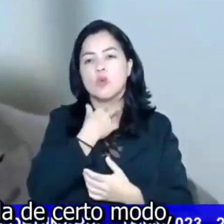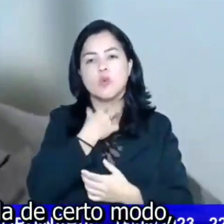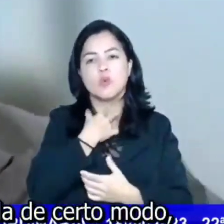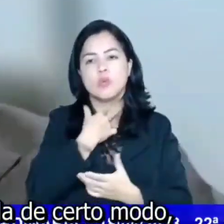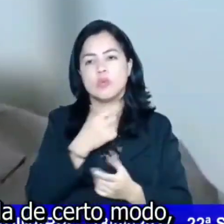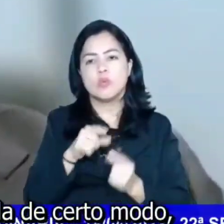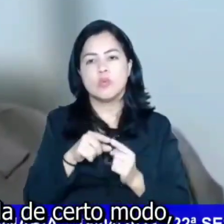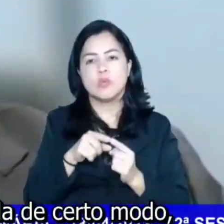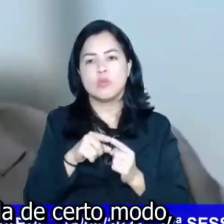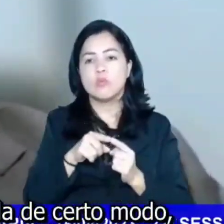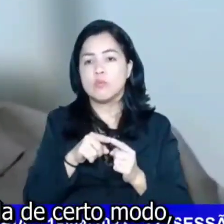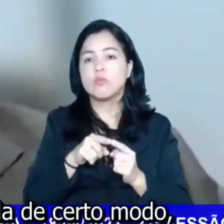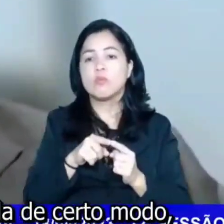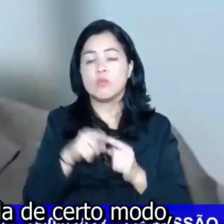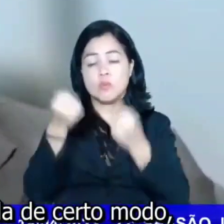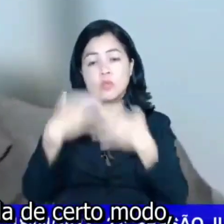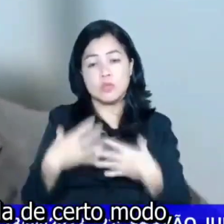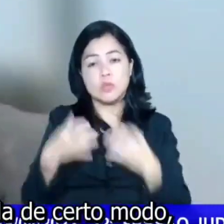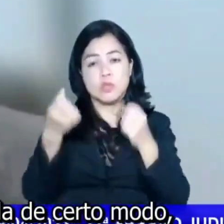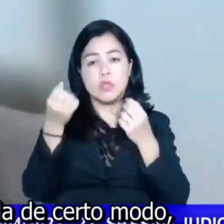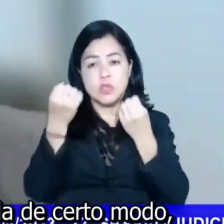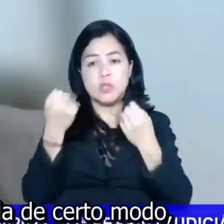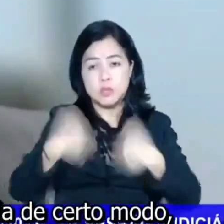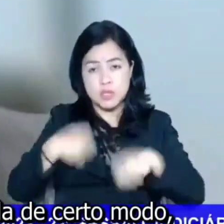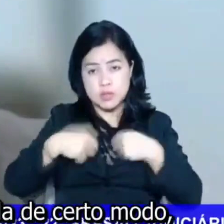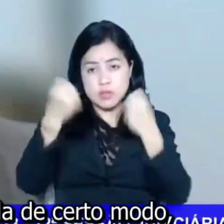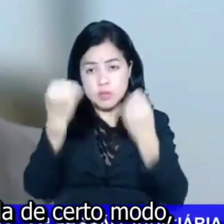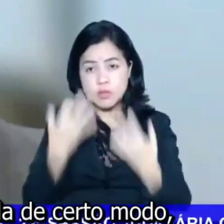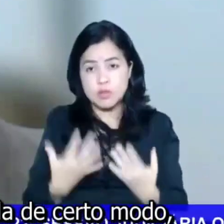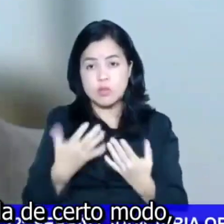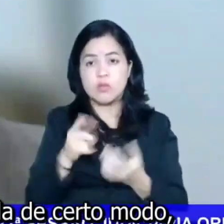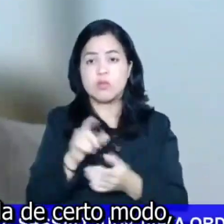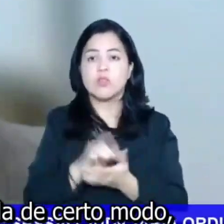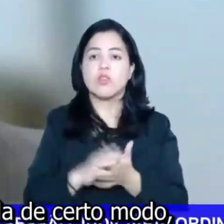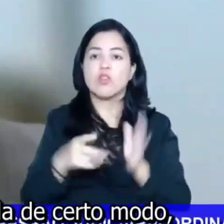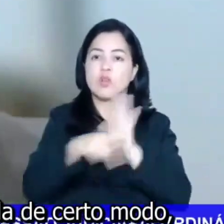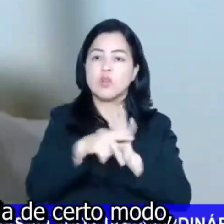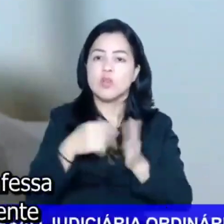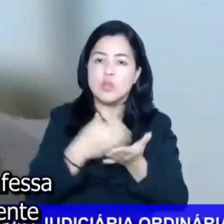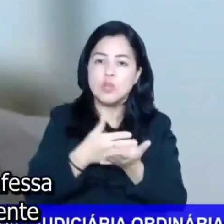deixar de destacar é que a própria inicial, ela,